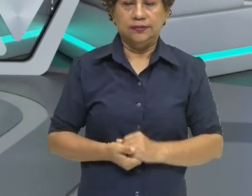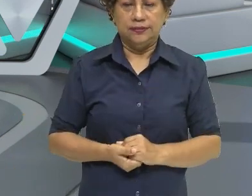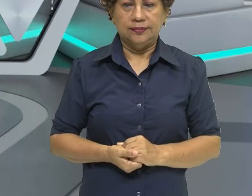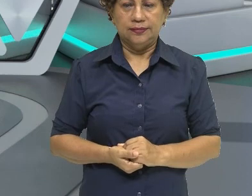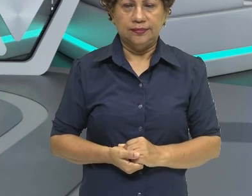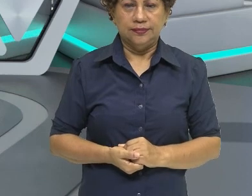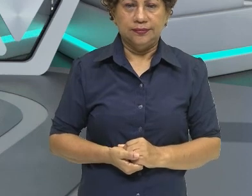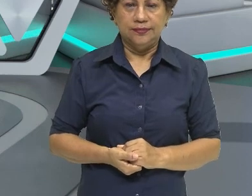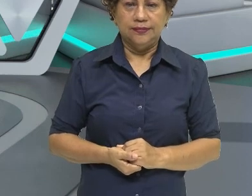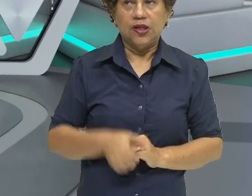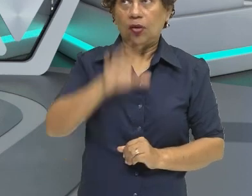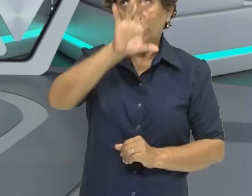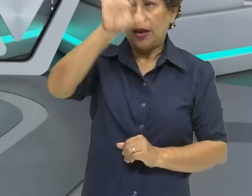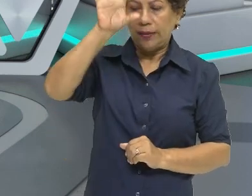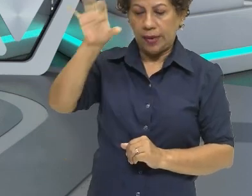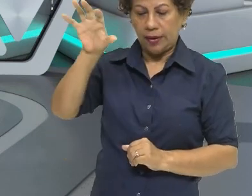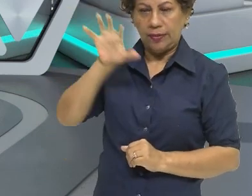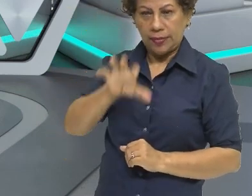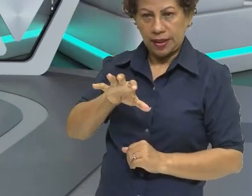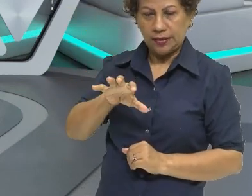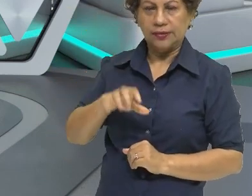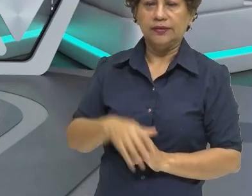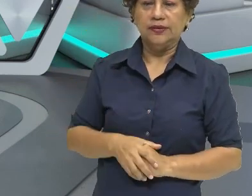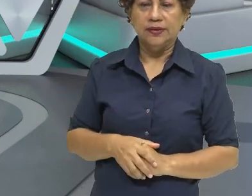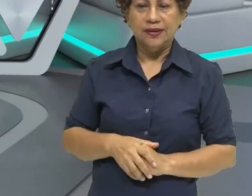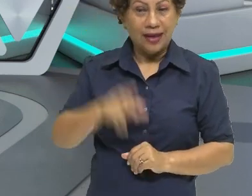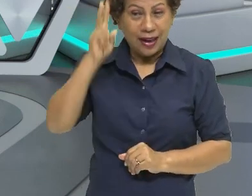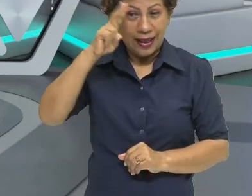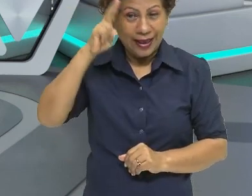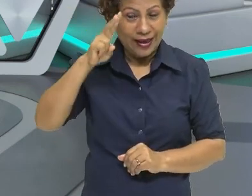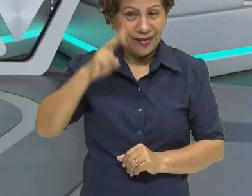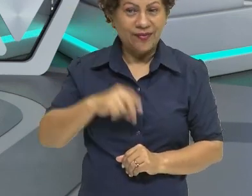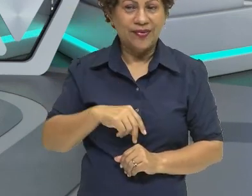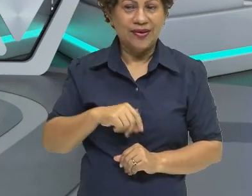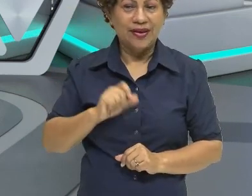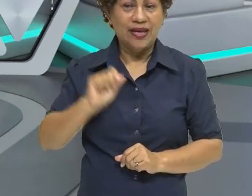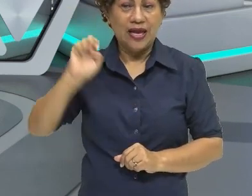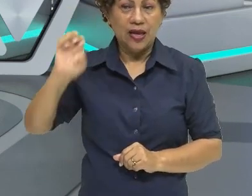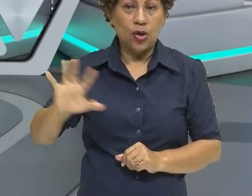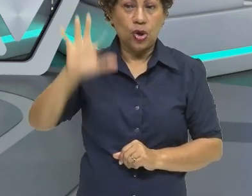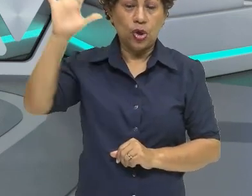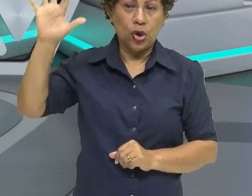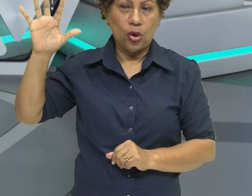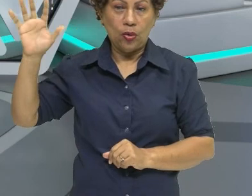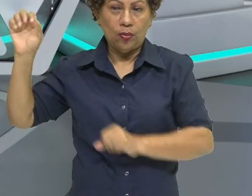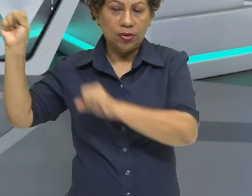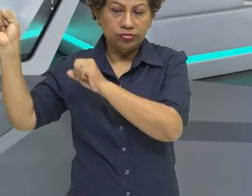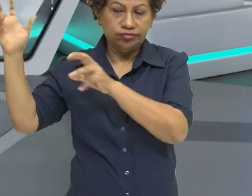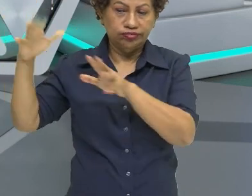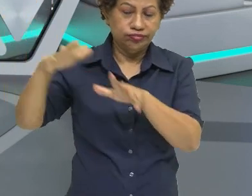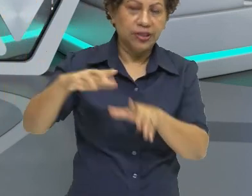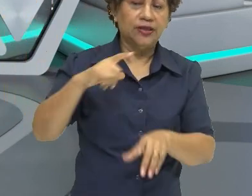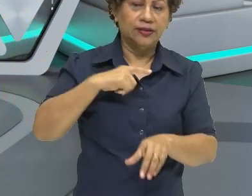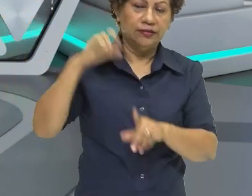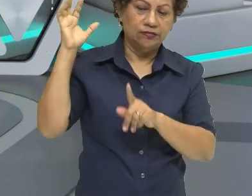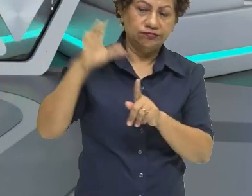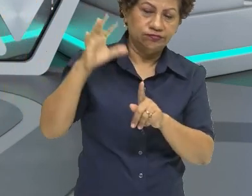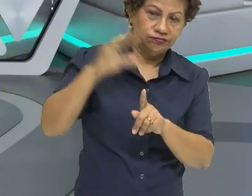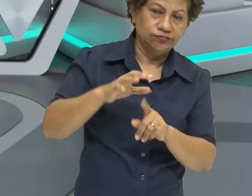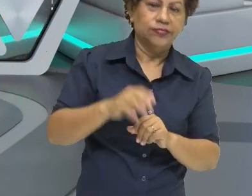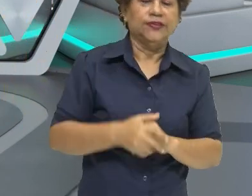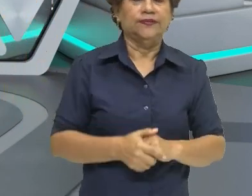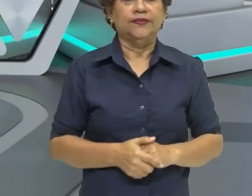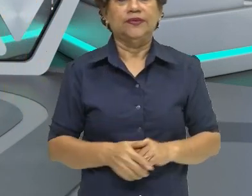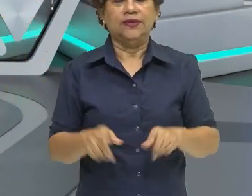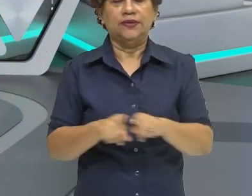foi fortemente colonizada pelos europeus. Ok? Então, a gente viu alguns elementos da nossa cultura e do